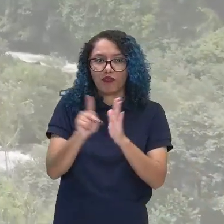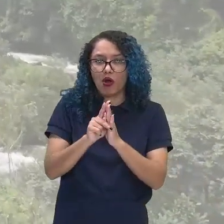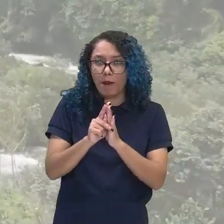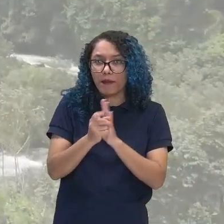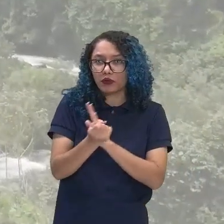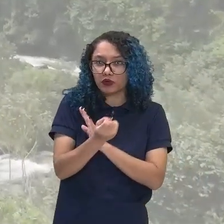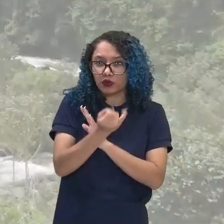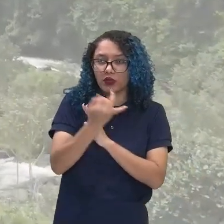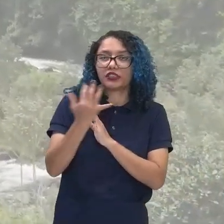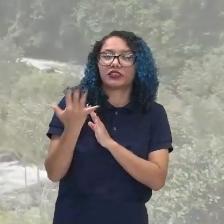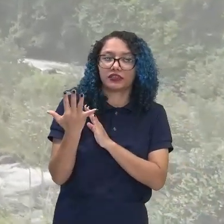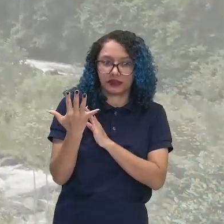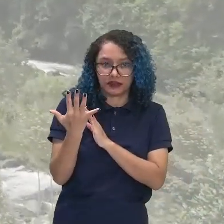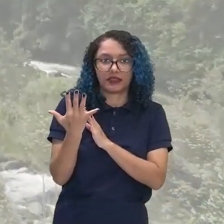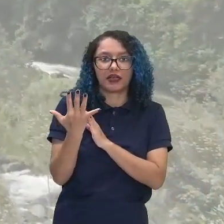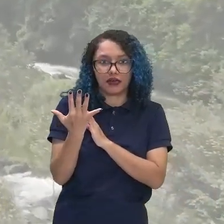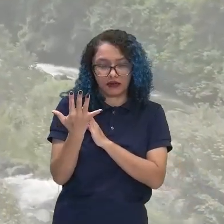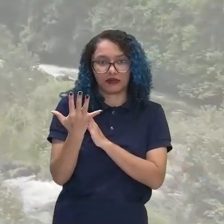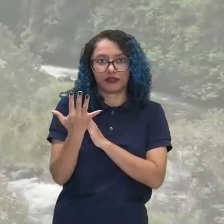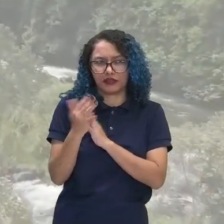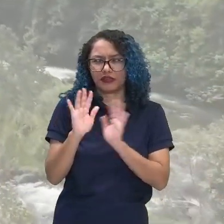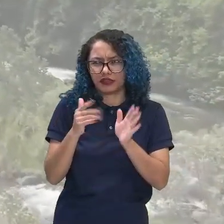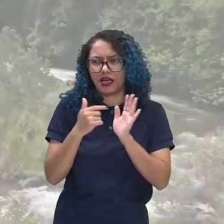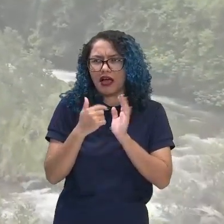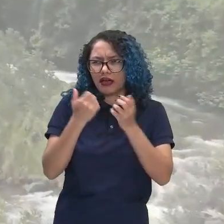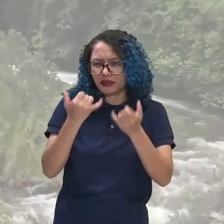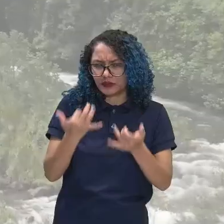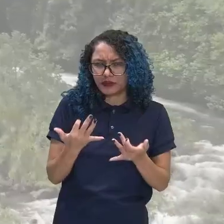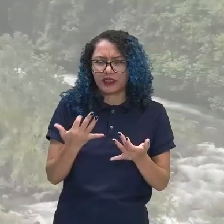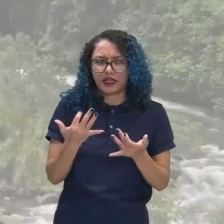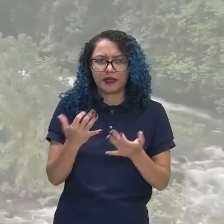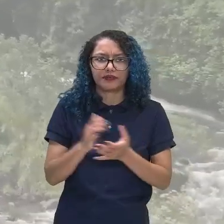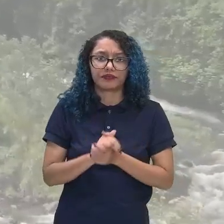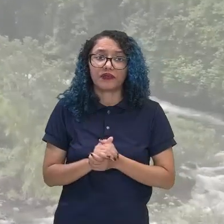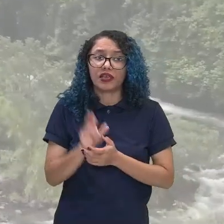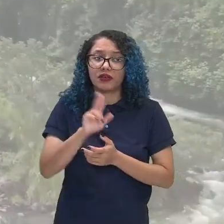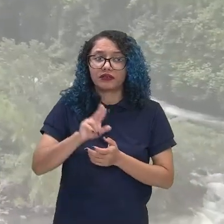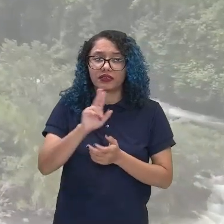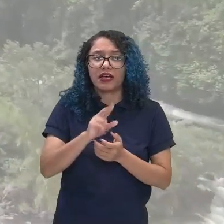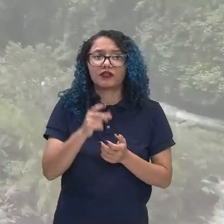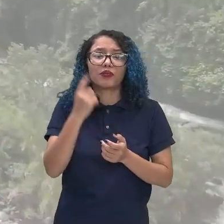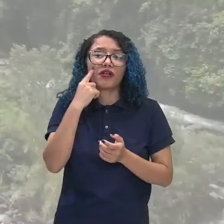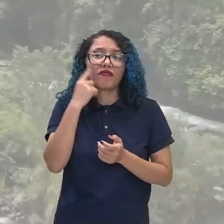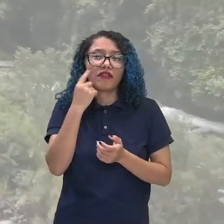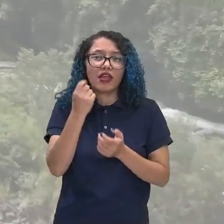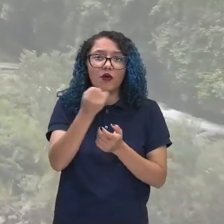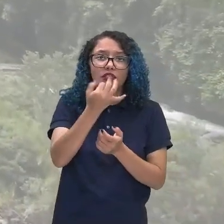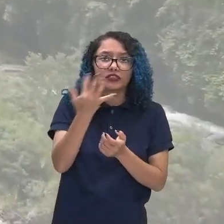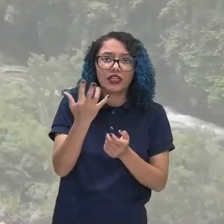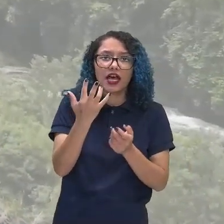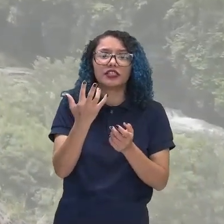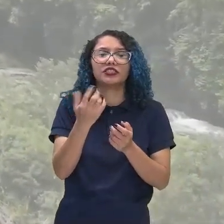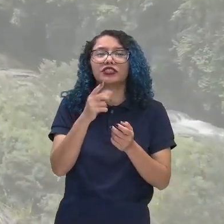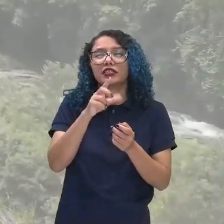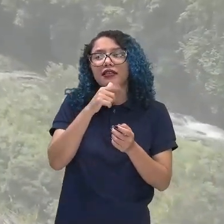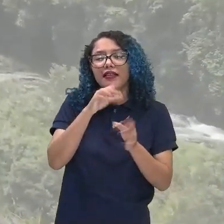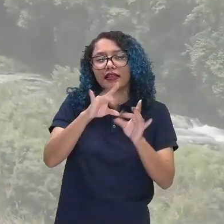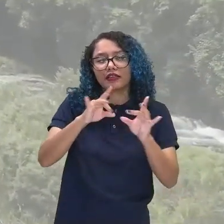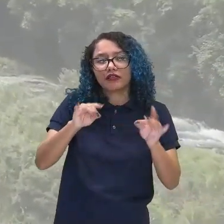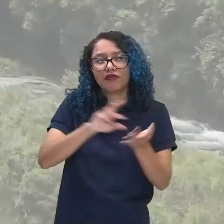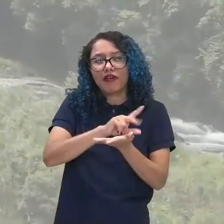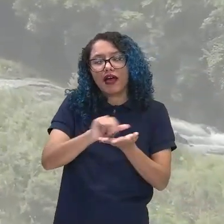de Medidas, como nós vimos há pouco, e ele é usado para medir o volume de líquidos, como a água, o suco,